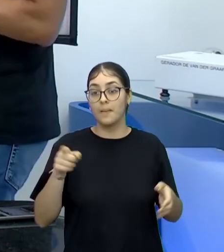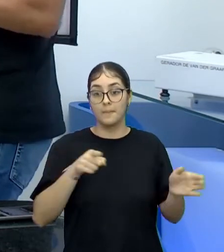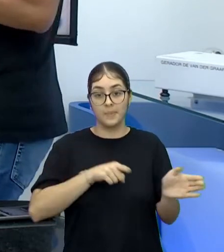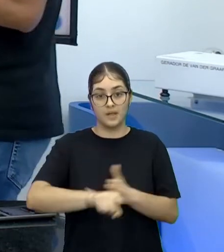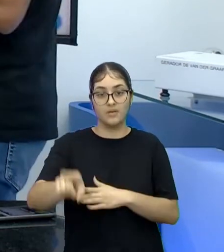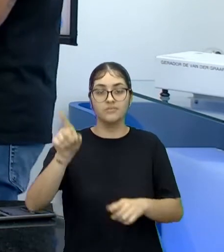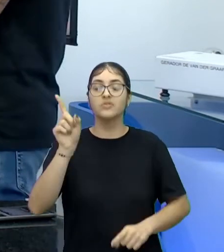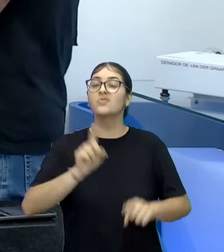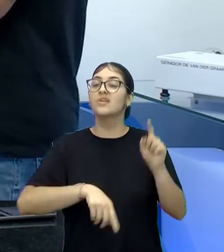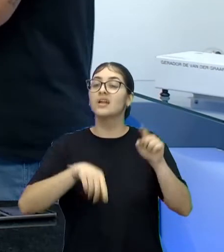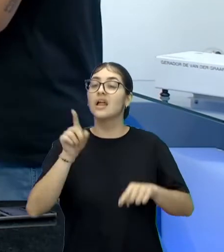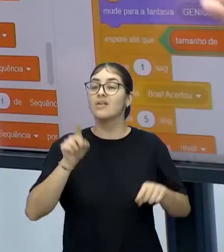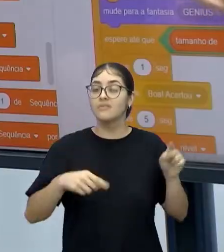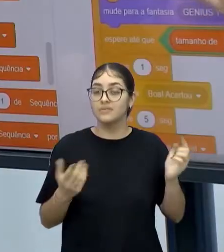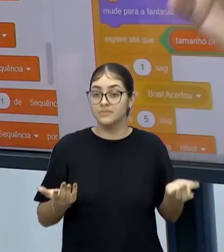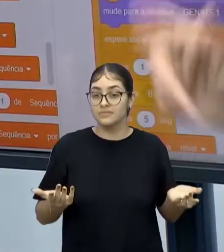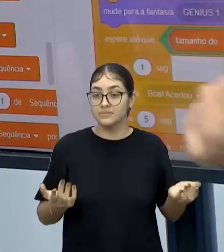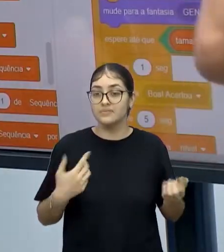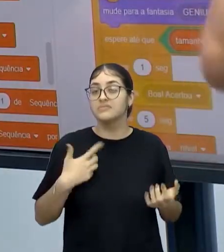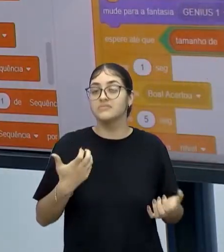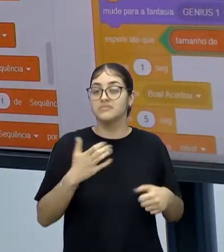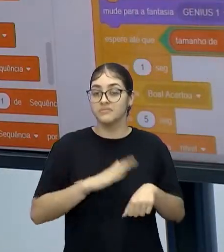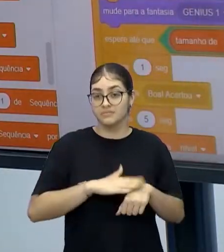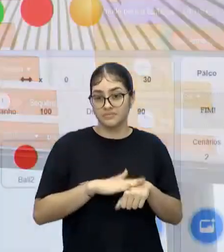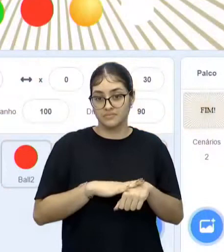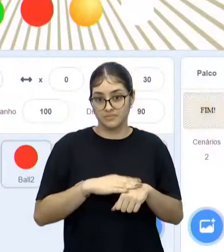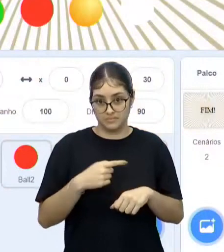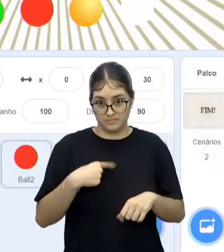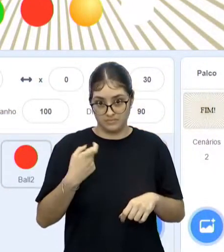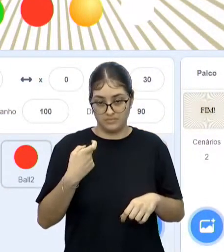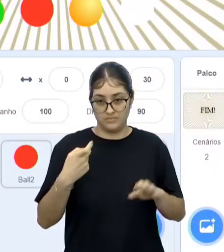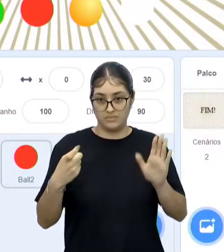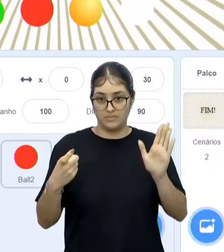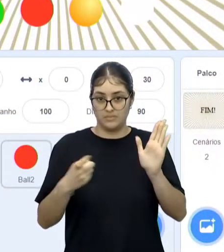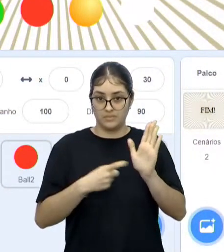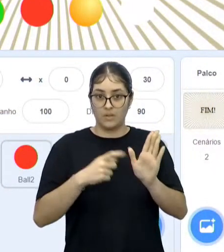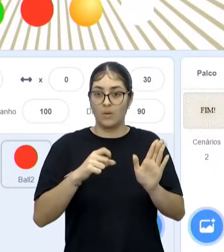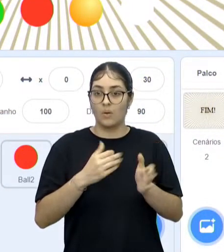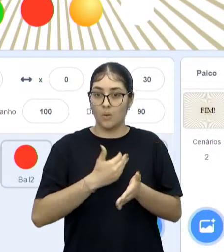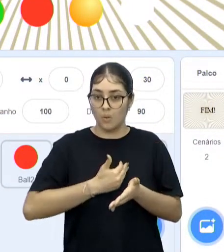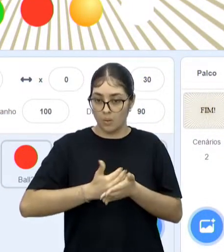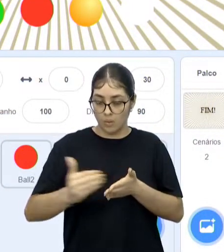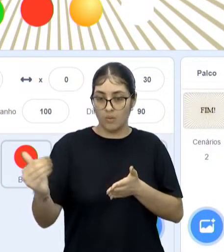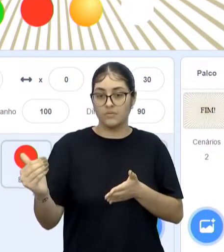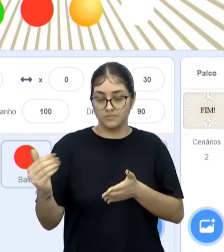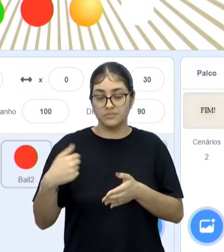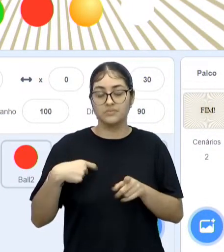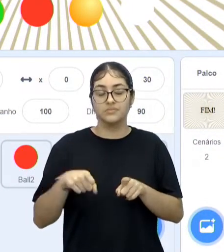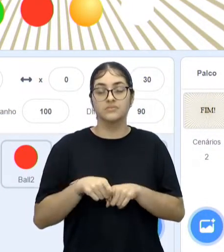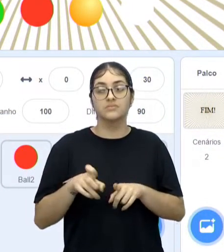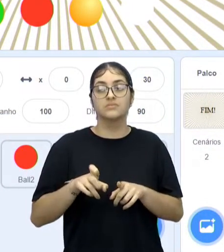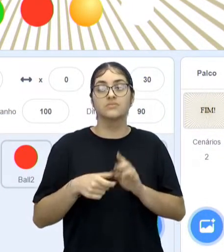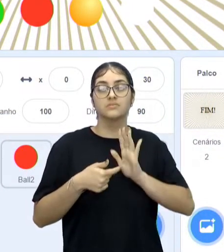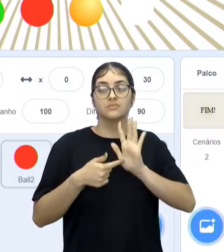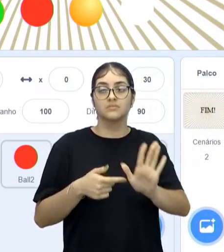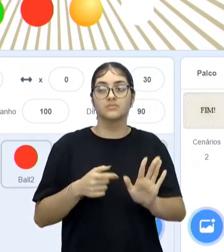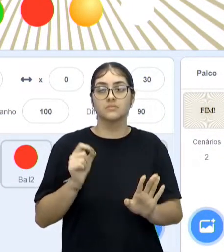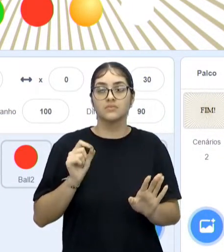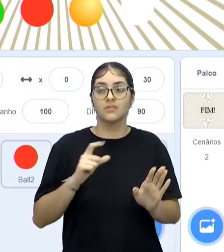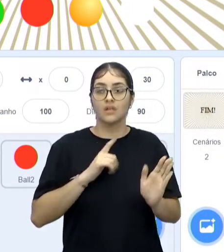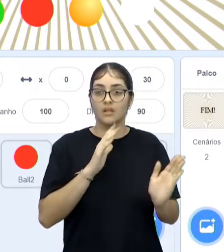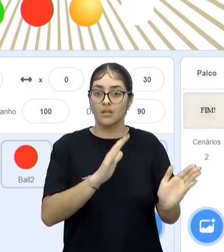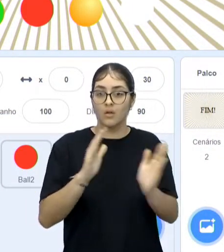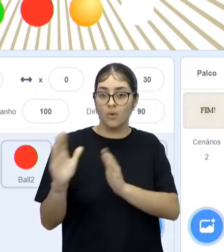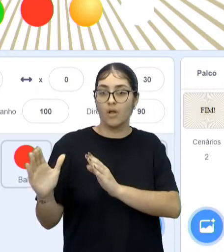que você faz, né? Então o que eu quero fazer? Eu quero clicar no meu início, aí eu quero que apareça uma sequência